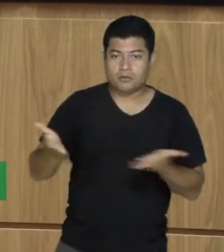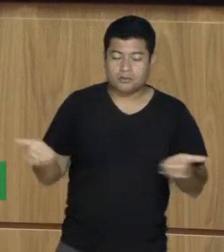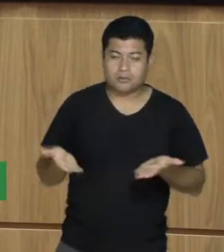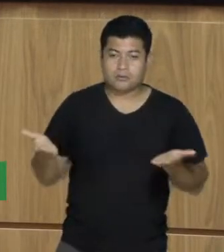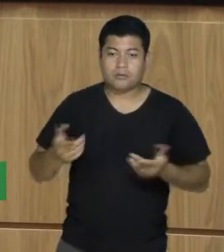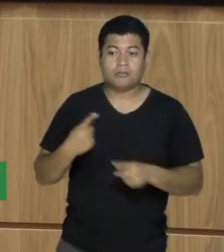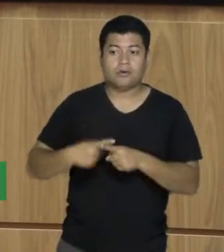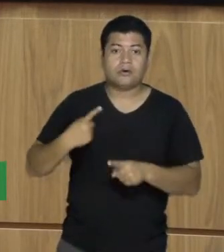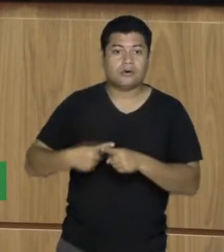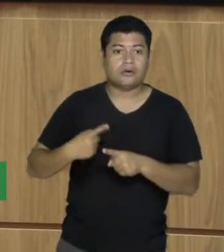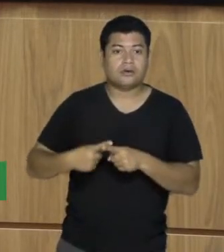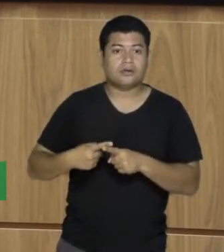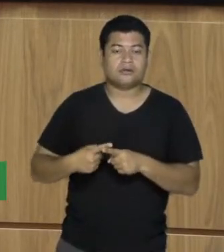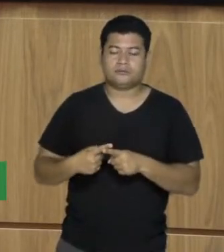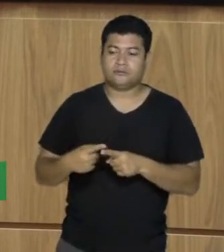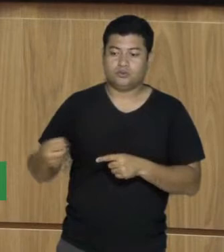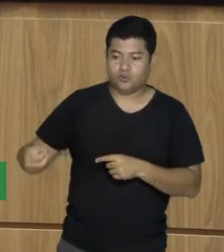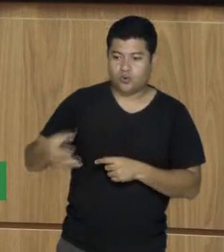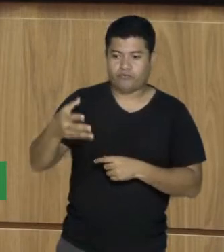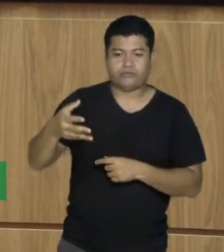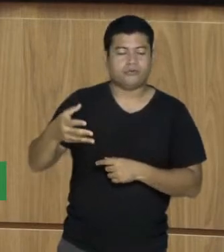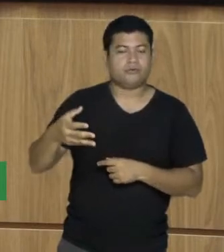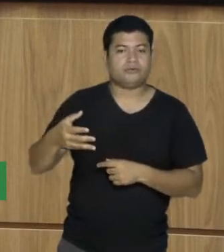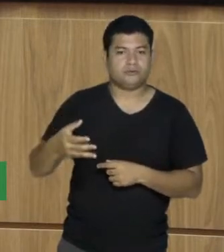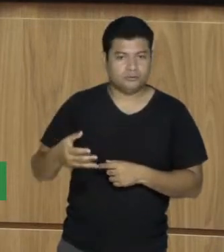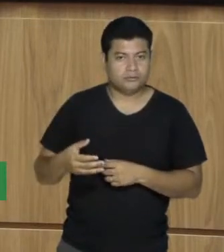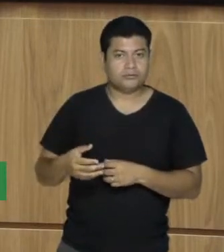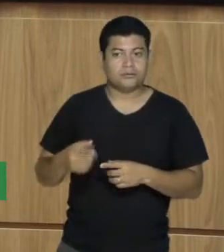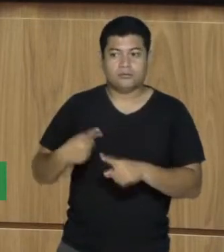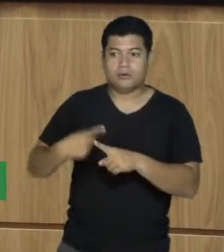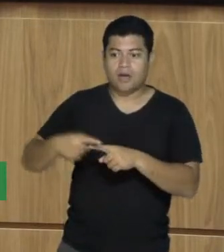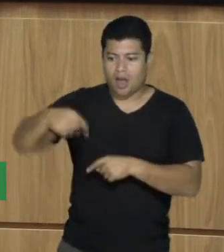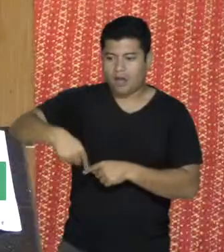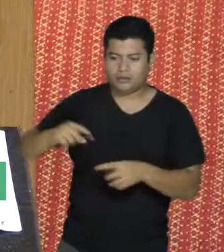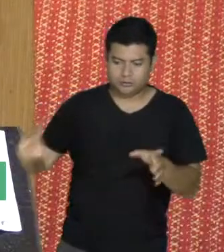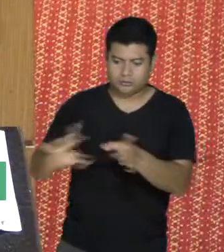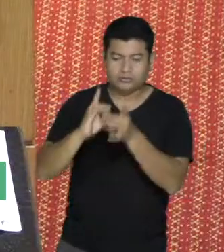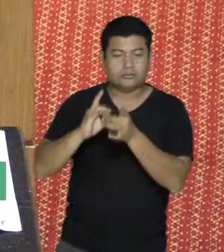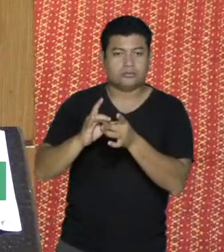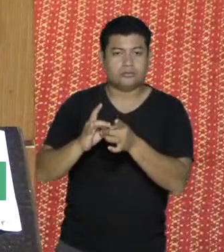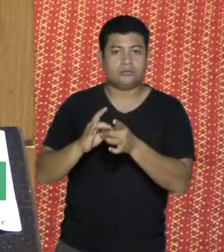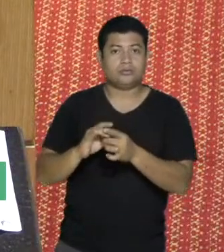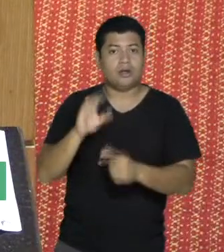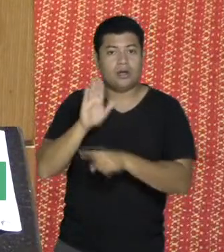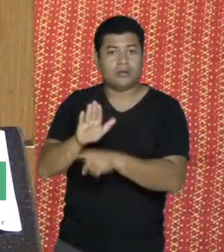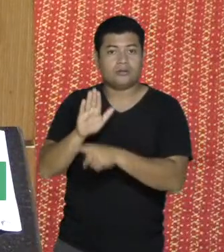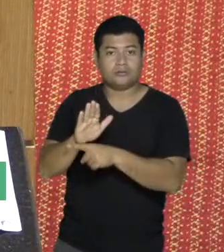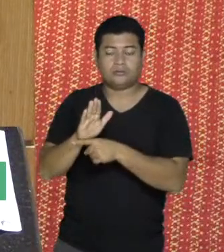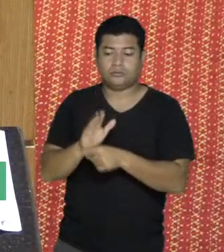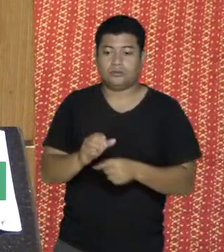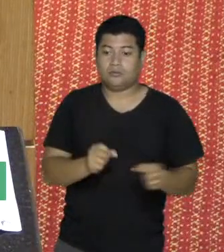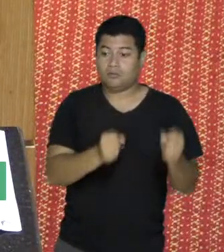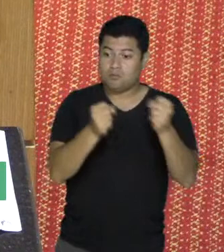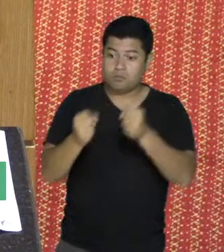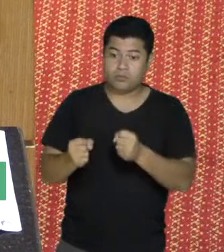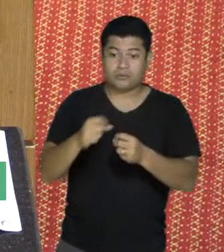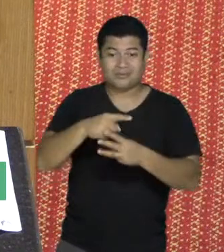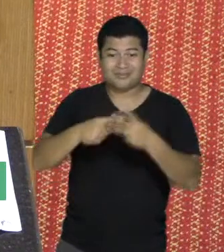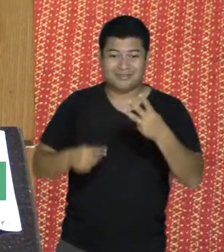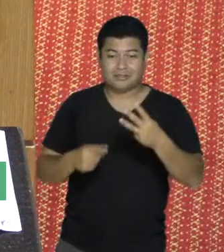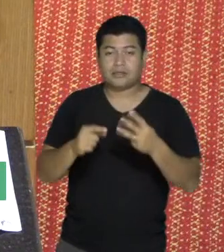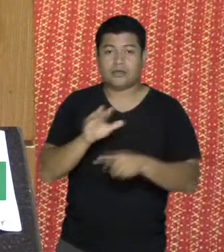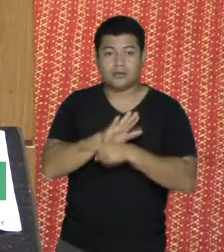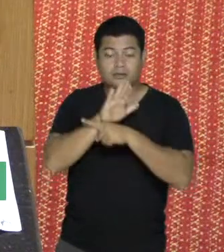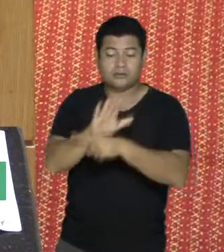desta casa graças à união dos poderes e graças ao empenho desses nossos voluntários um forte abraço a todos